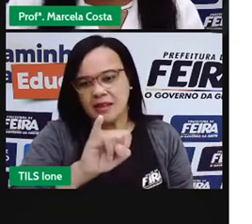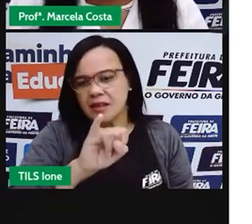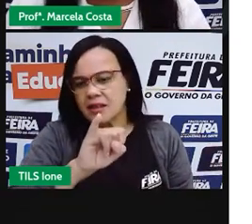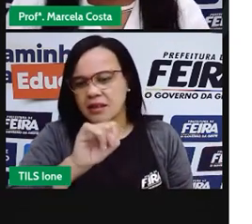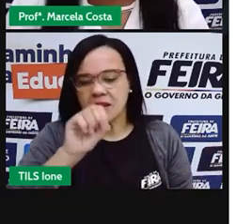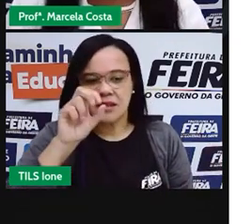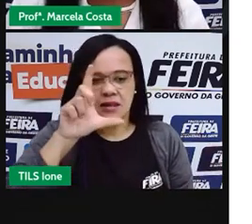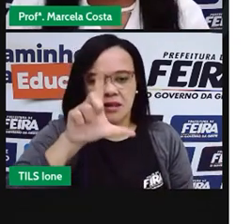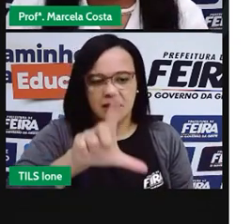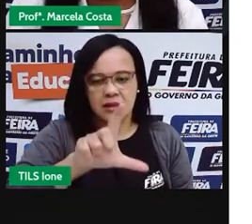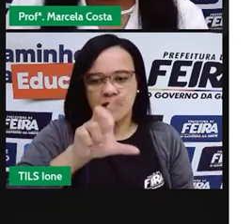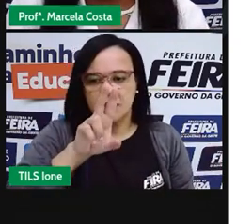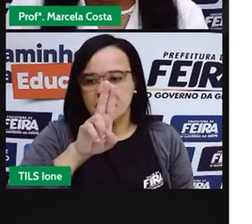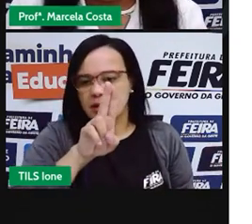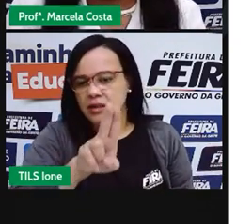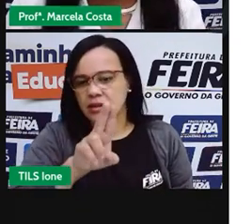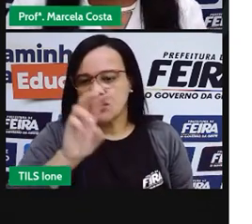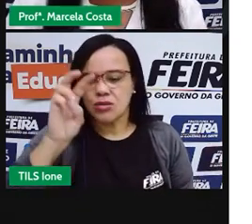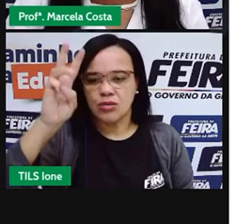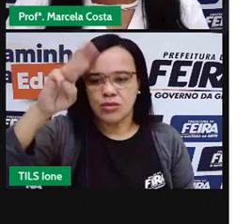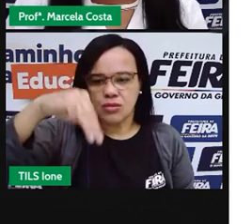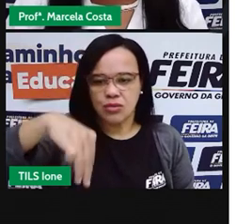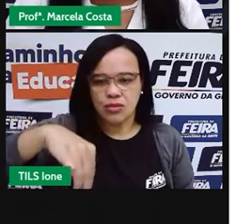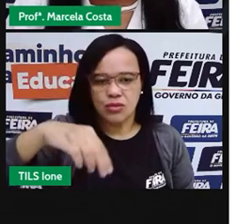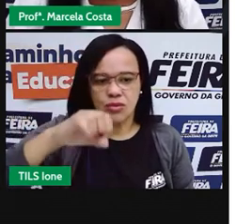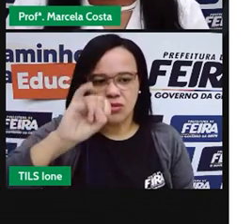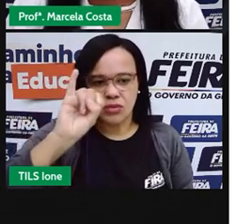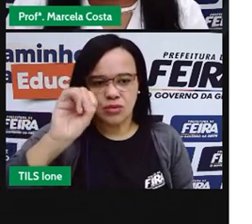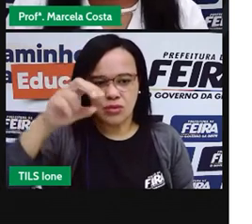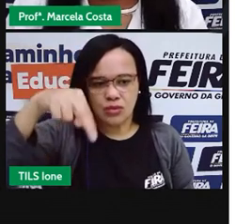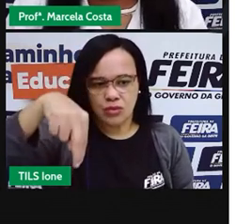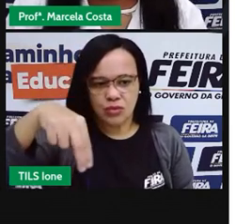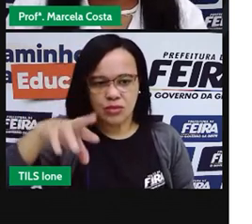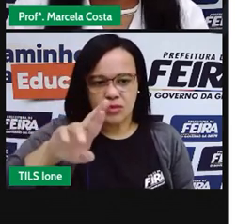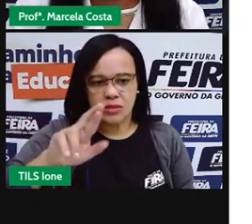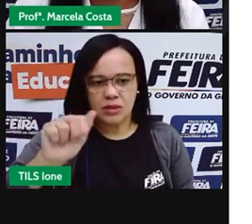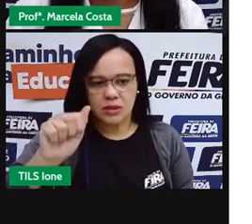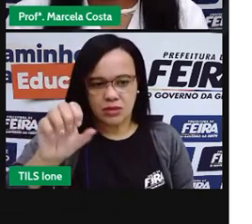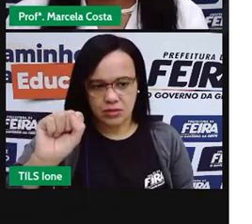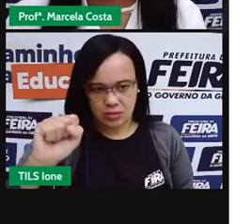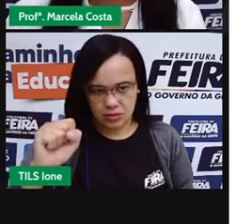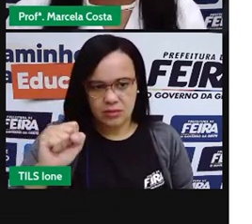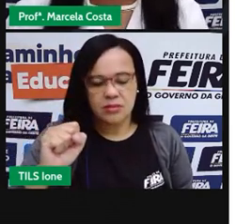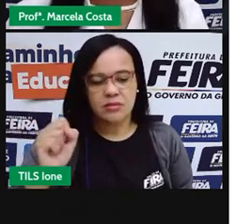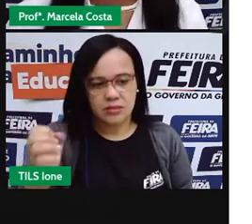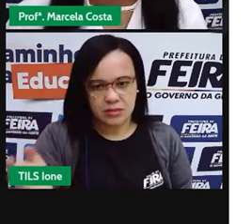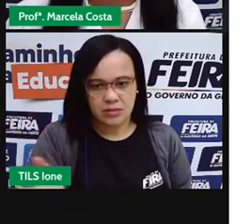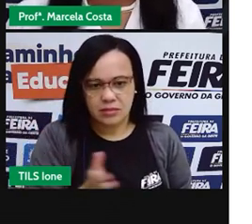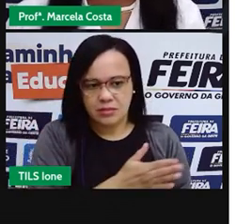acompanhar a leitura completa dessa história, dessa releitura.